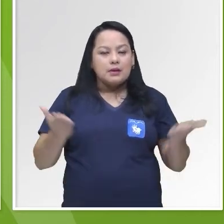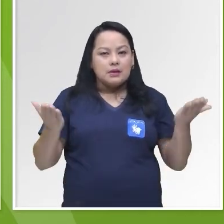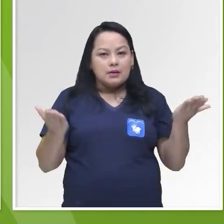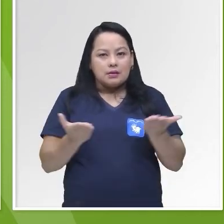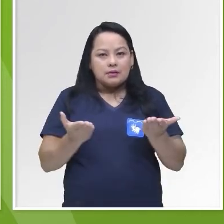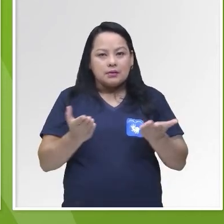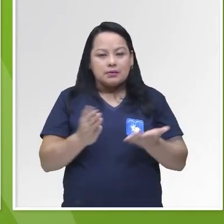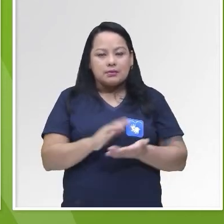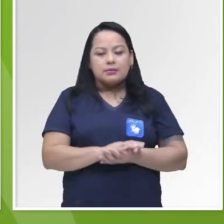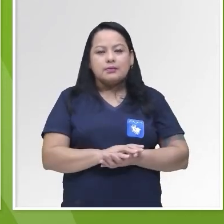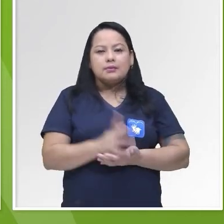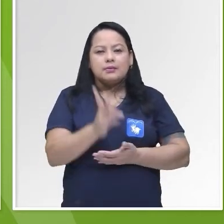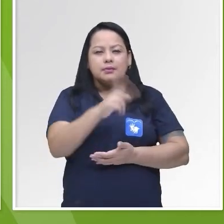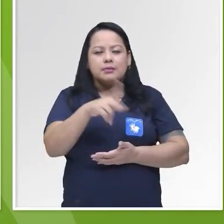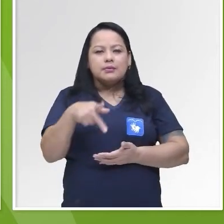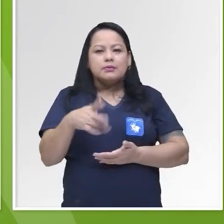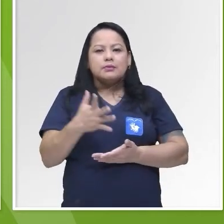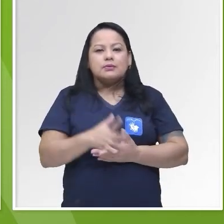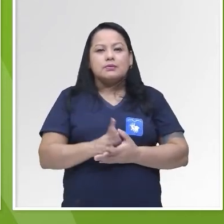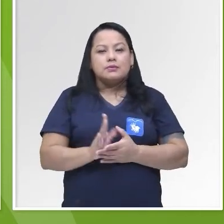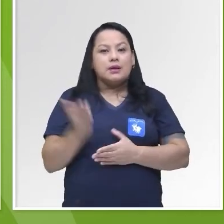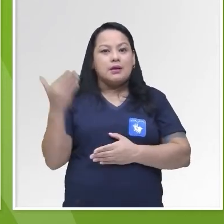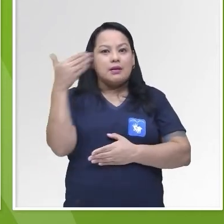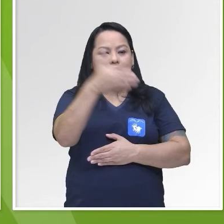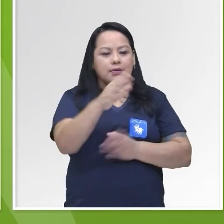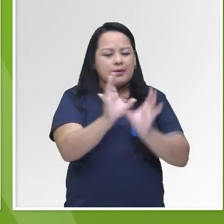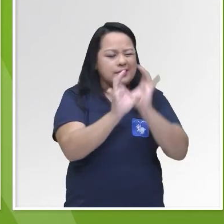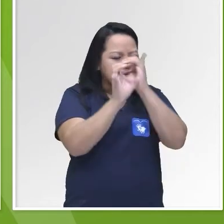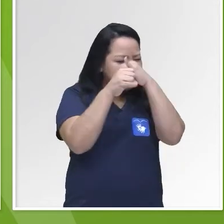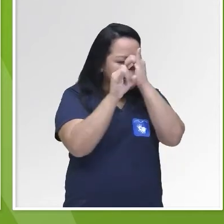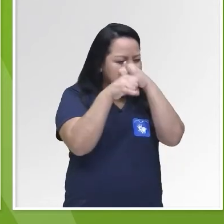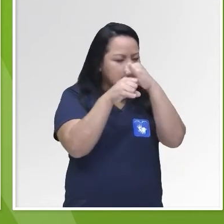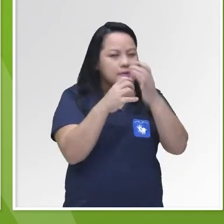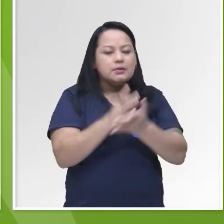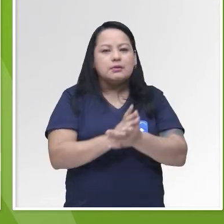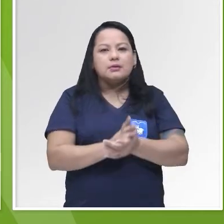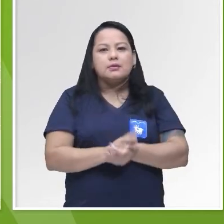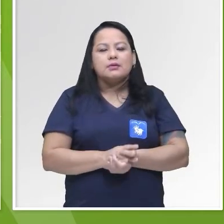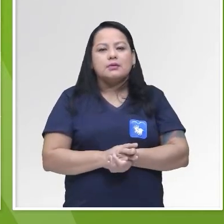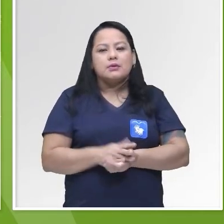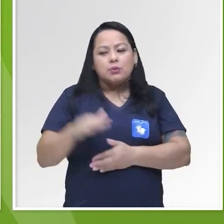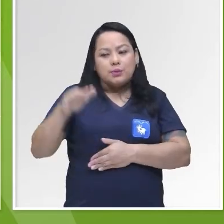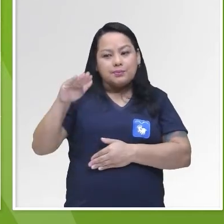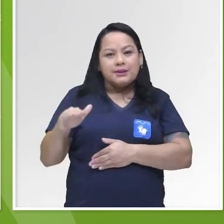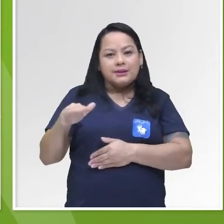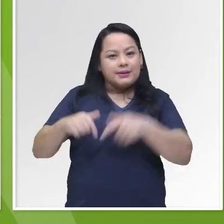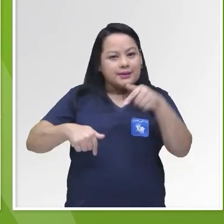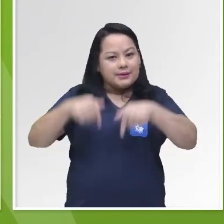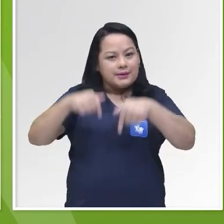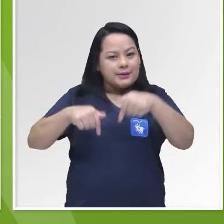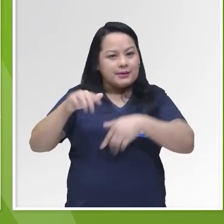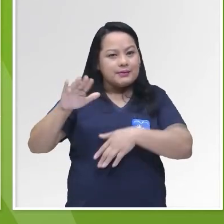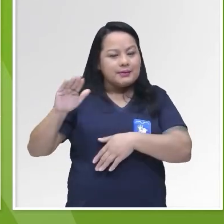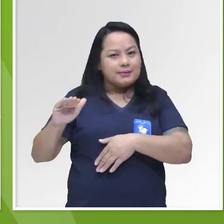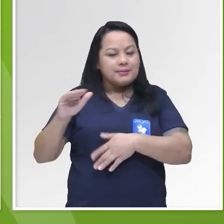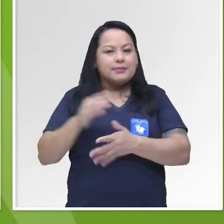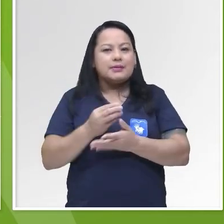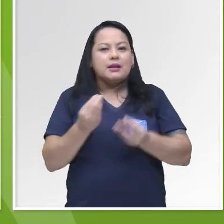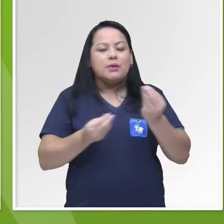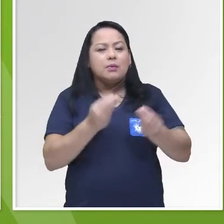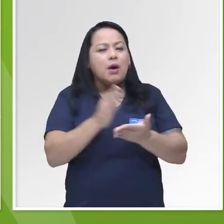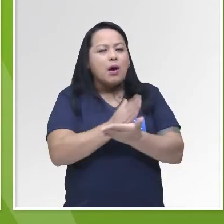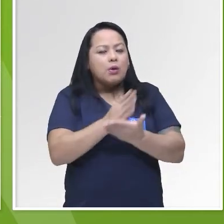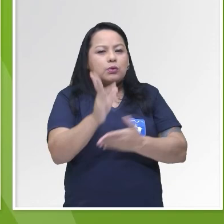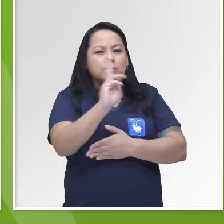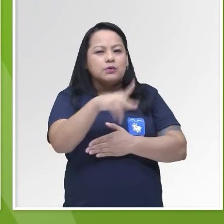Agora, eu vou lá no laboratório com a quimiquinha. A quimiquinha, gente, alguns